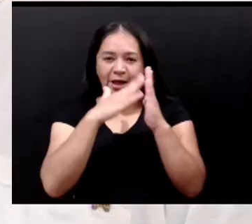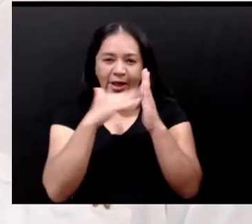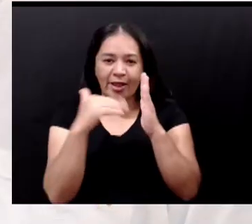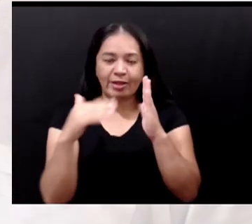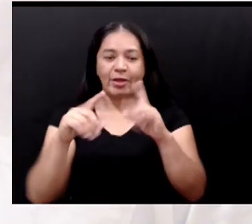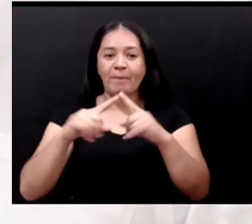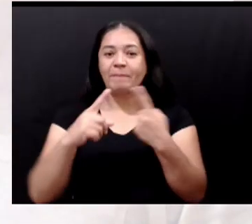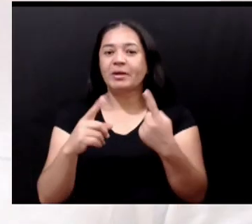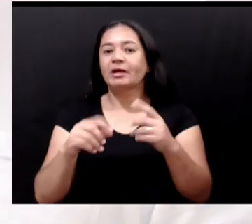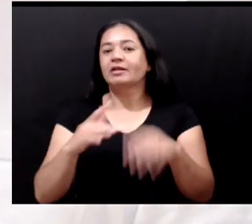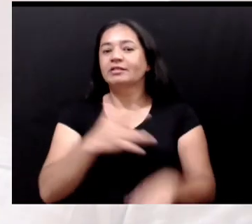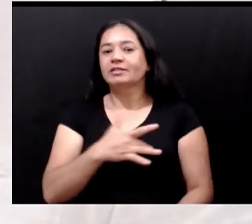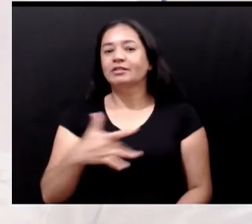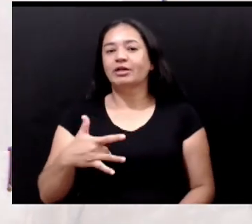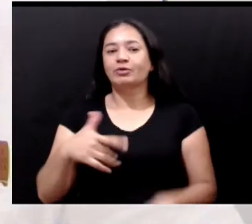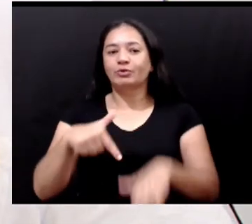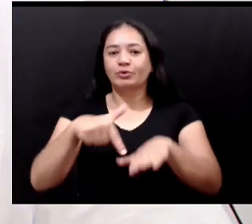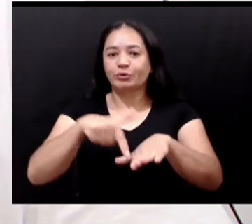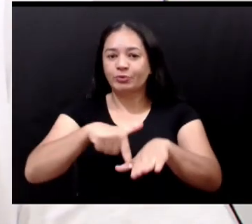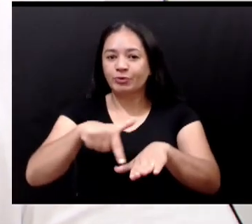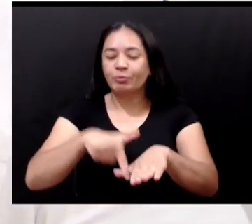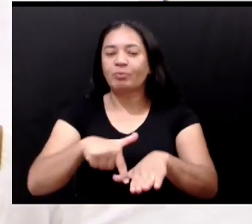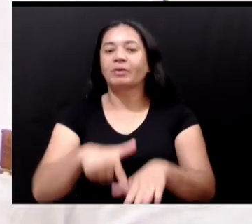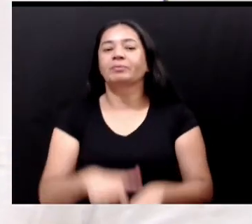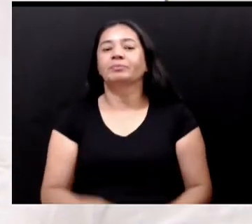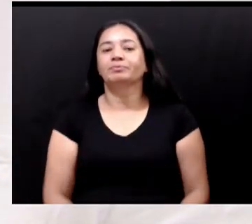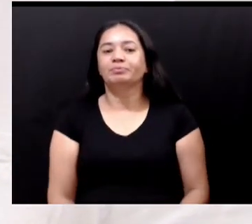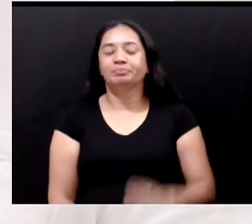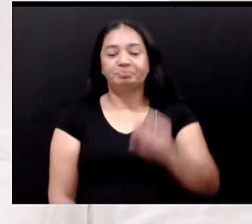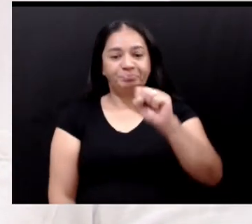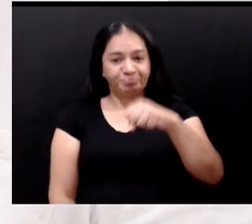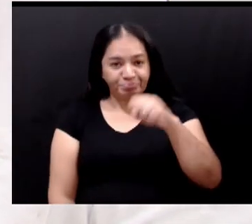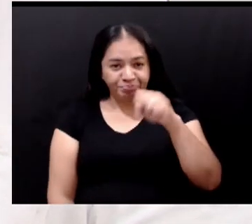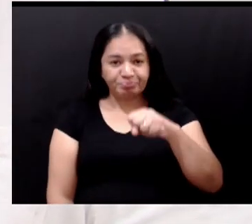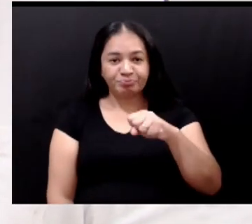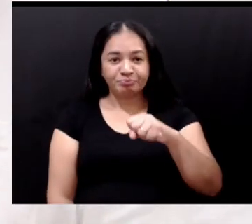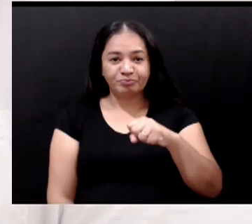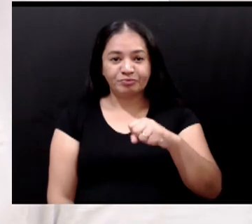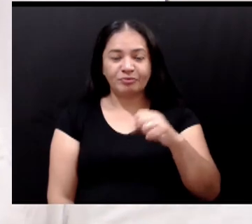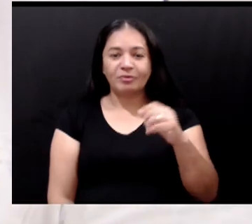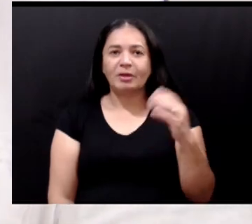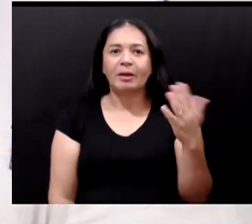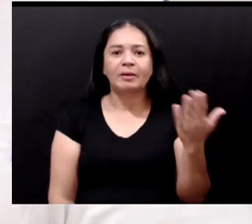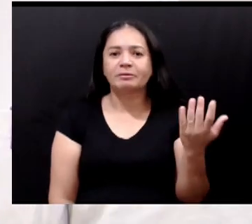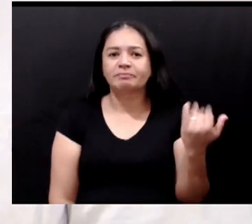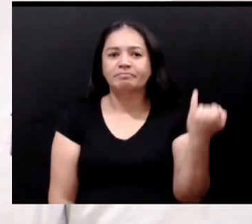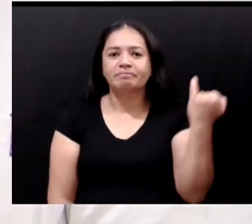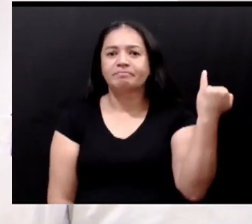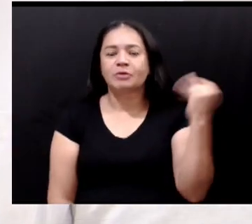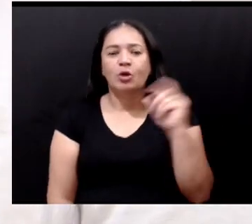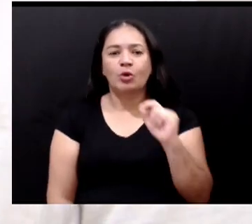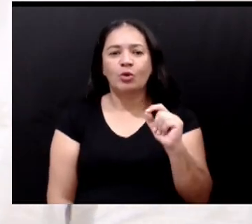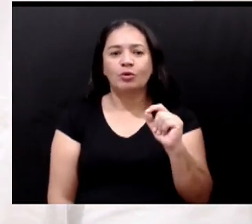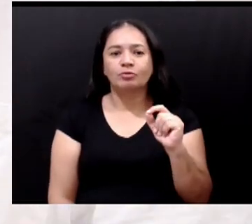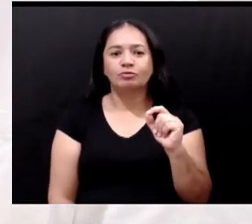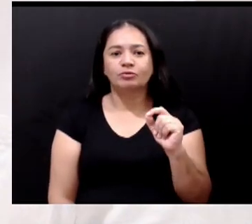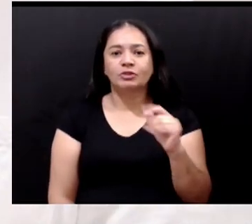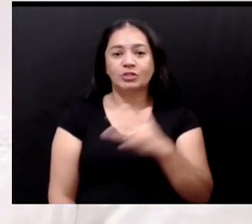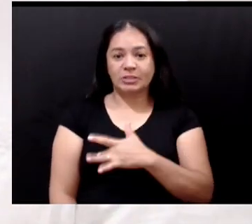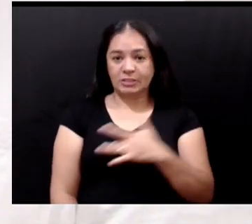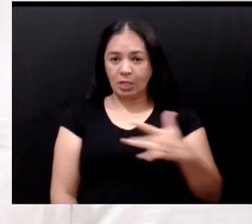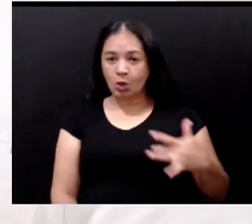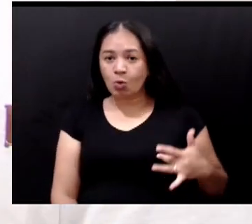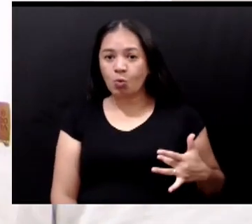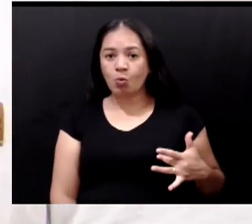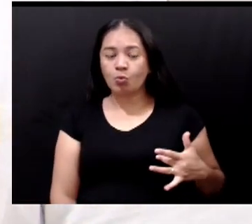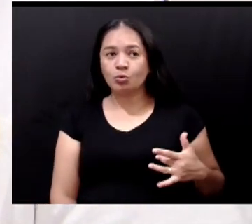pés. Justamente. Até por uma questão de ser de saúde, até os anos